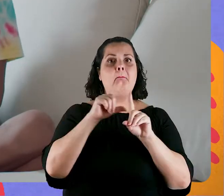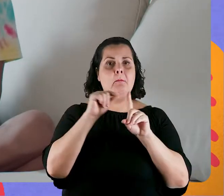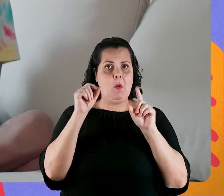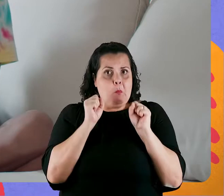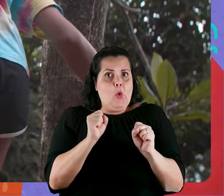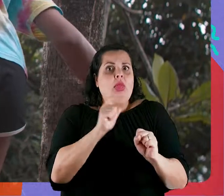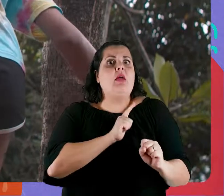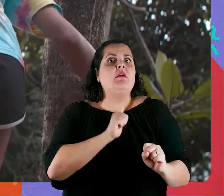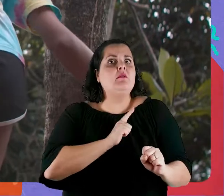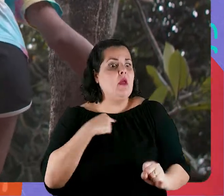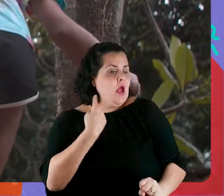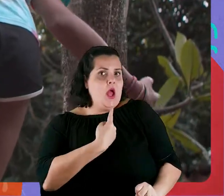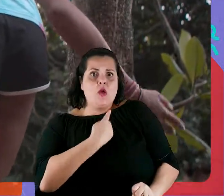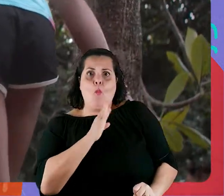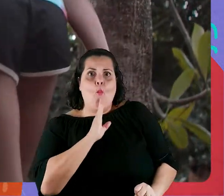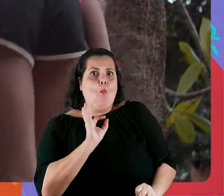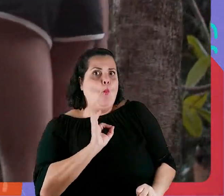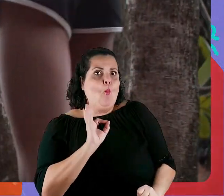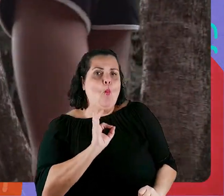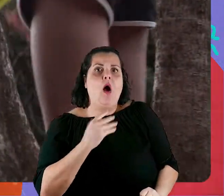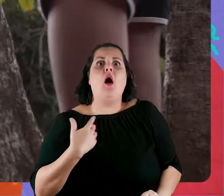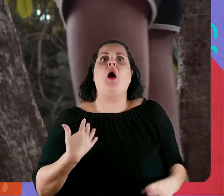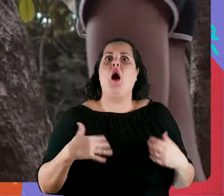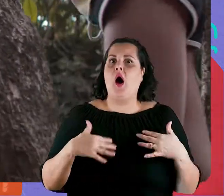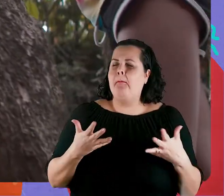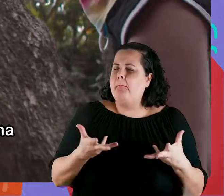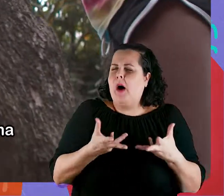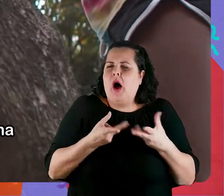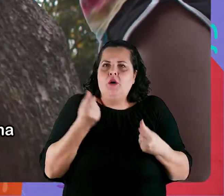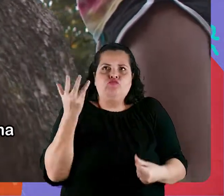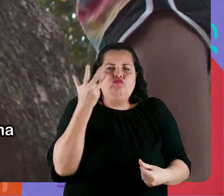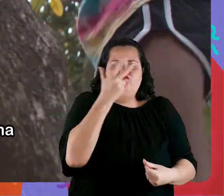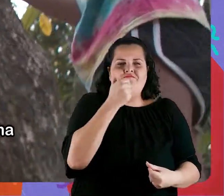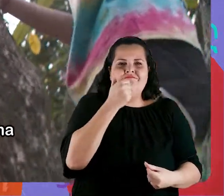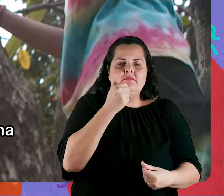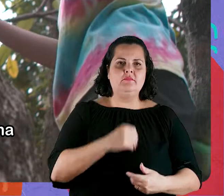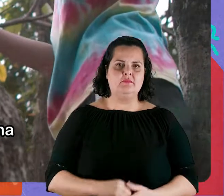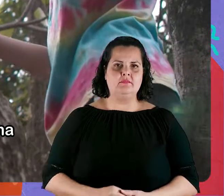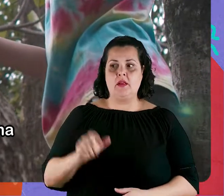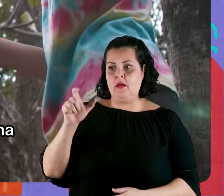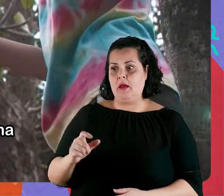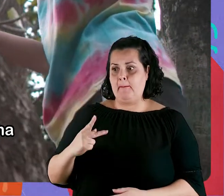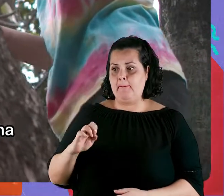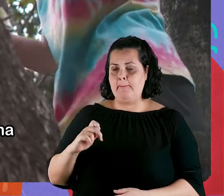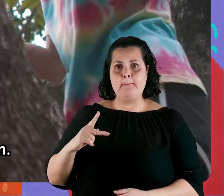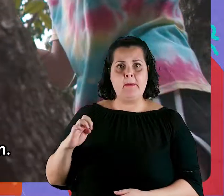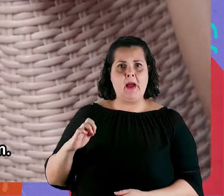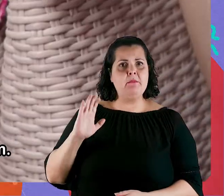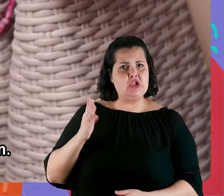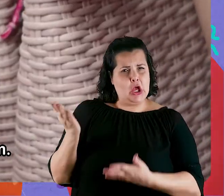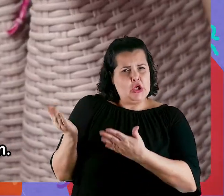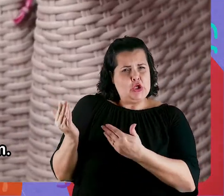que a gente ainda não conhece o totalmente assim que eu acho muito lindo pepe mocinha tinha o coração acelerado